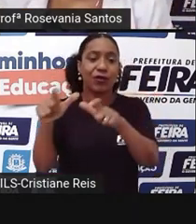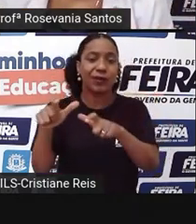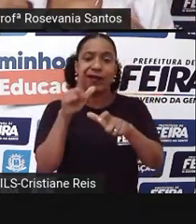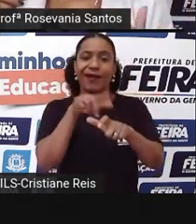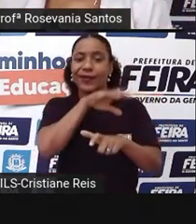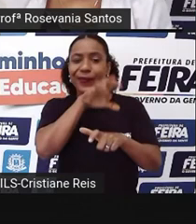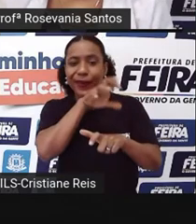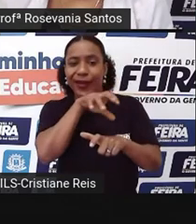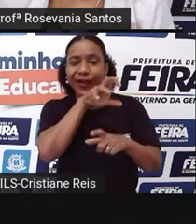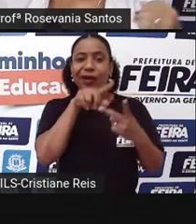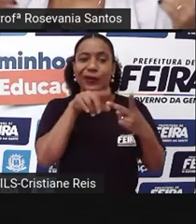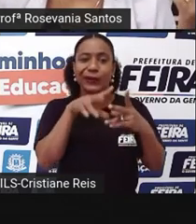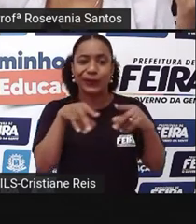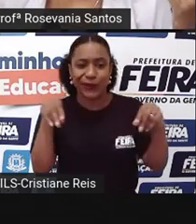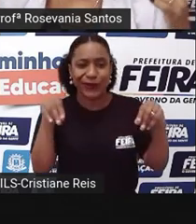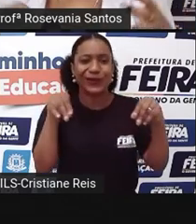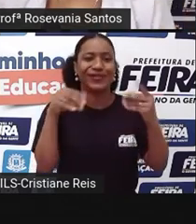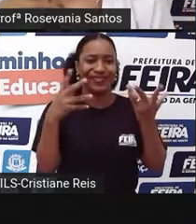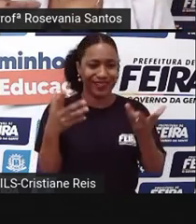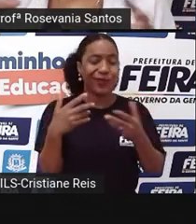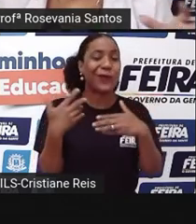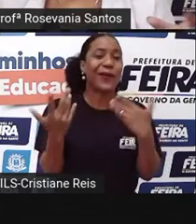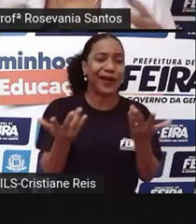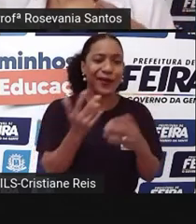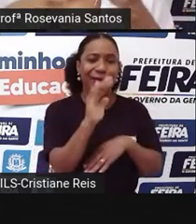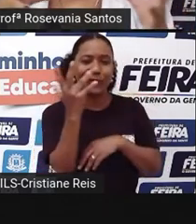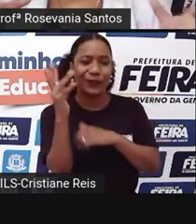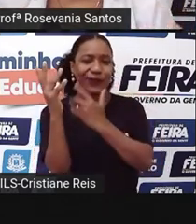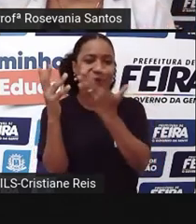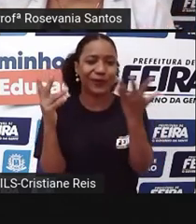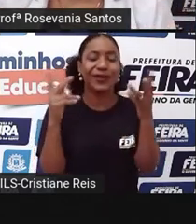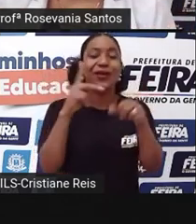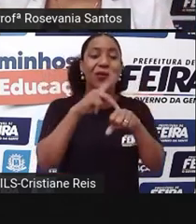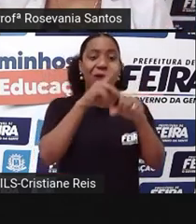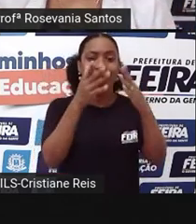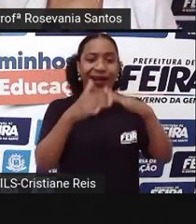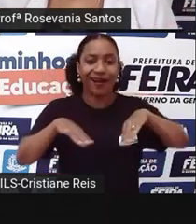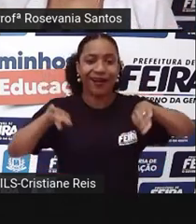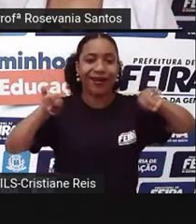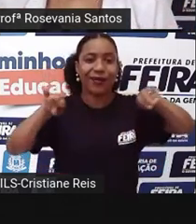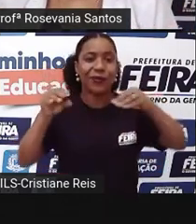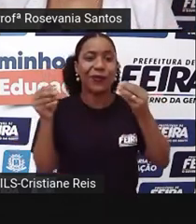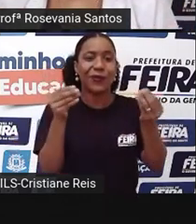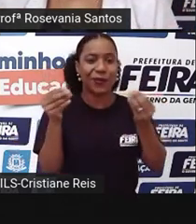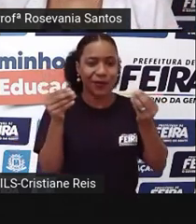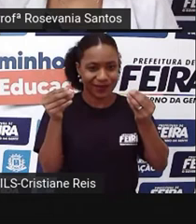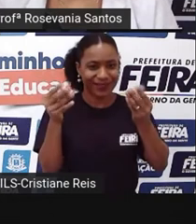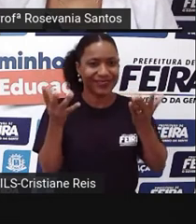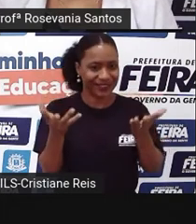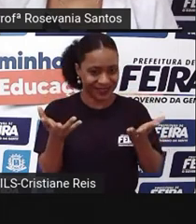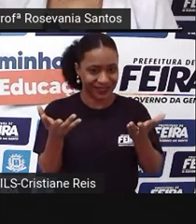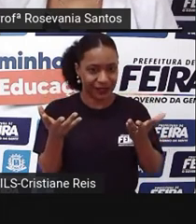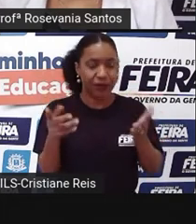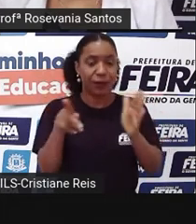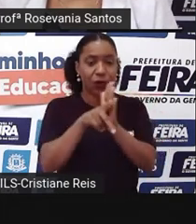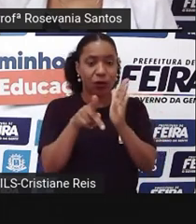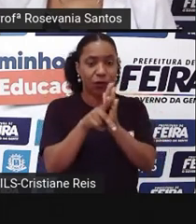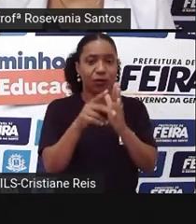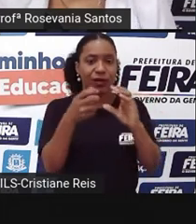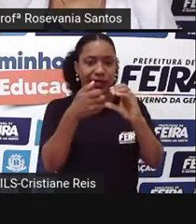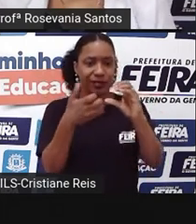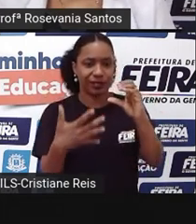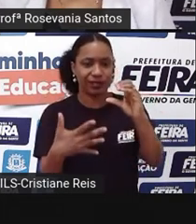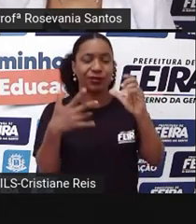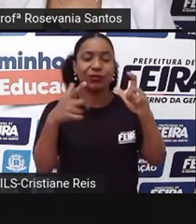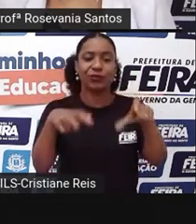semelhantes, solos semelhantes, vegetação semelhantes, relevo ali, que vai dar aquela estrutura. É claro que quando a gente observa aí, se liga, né,